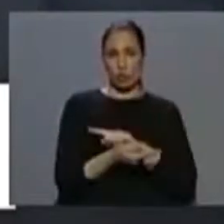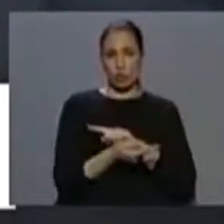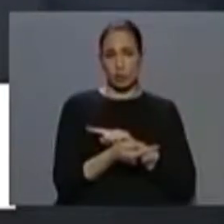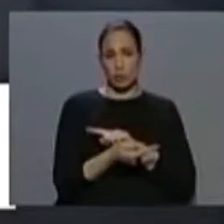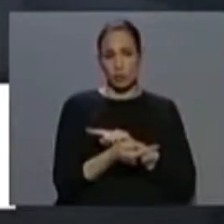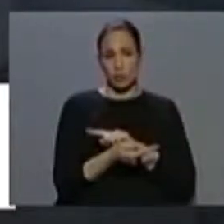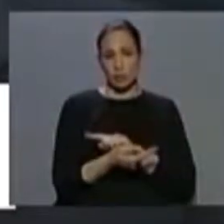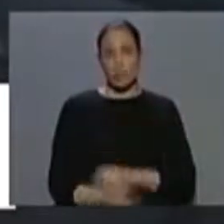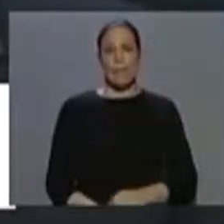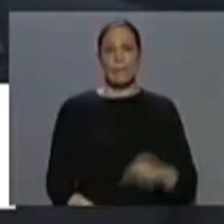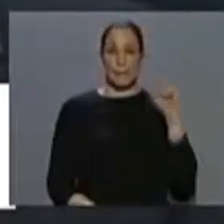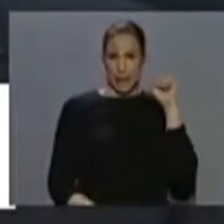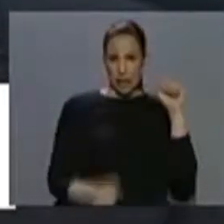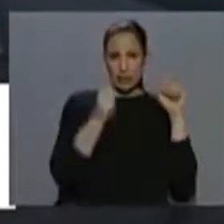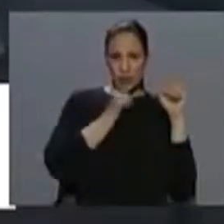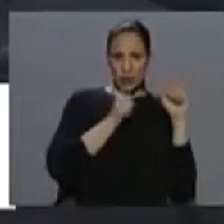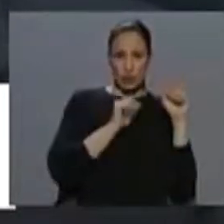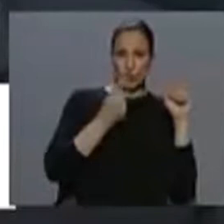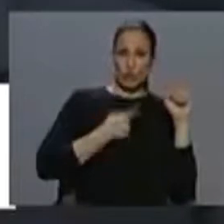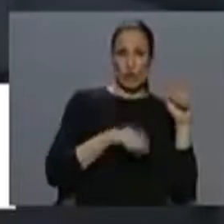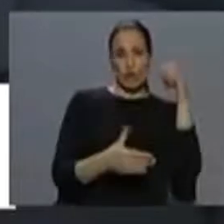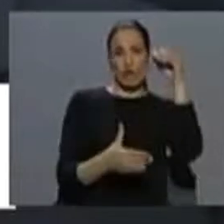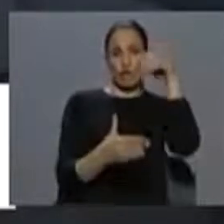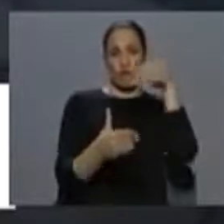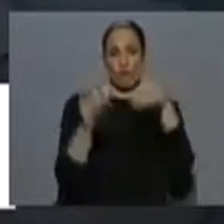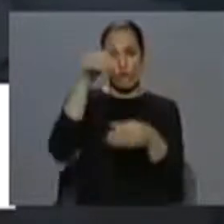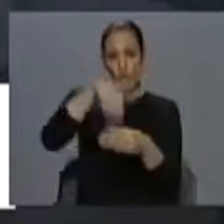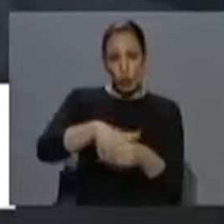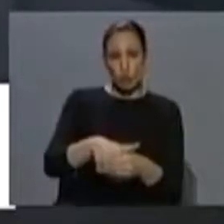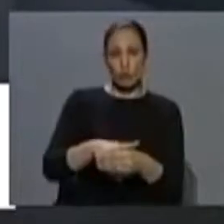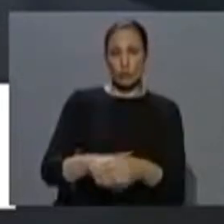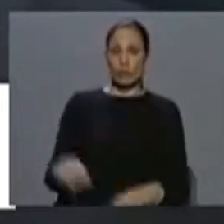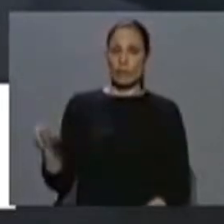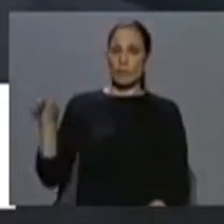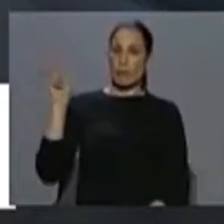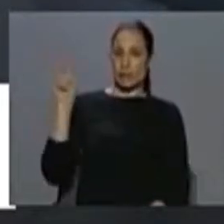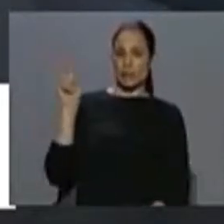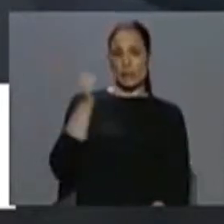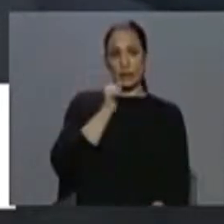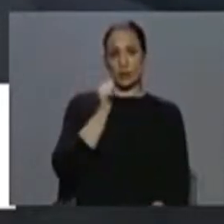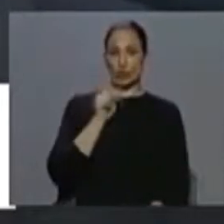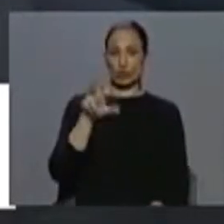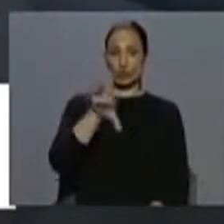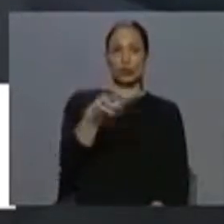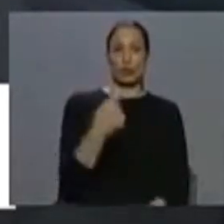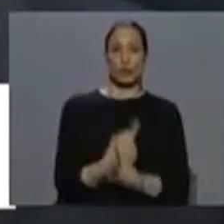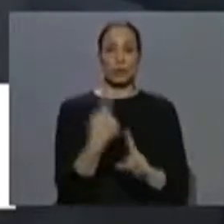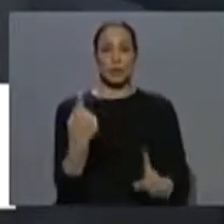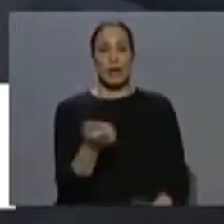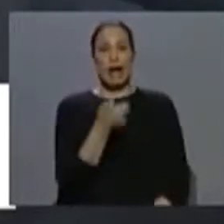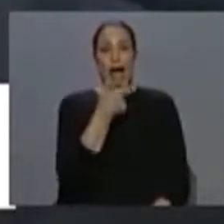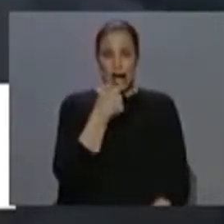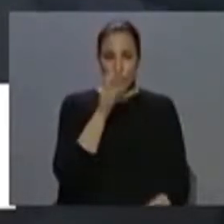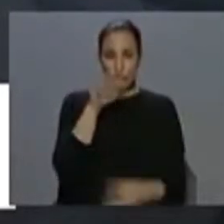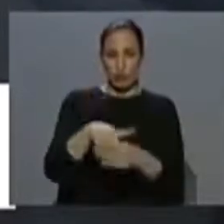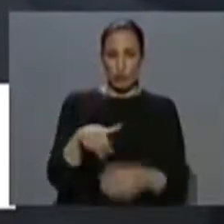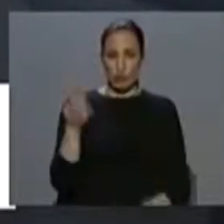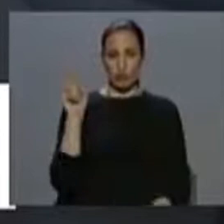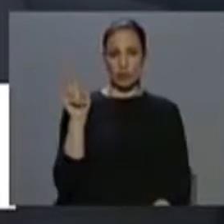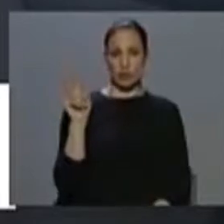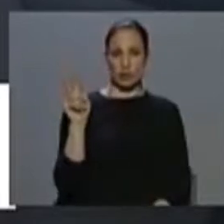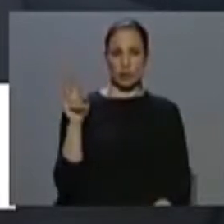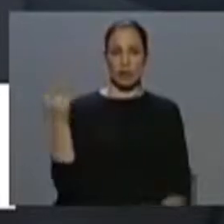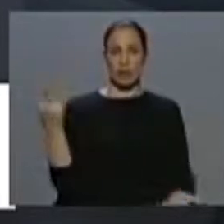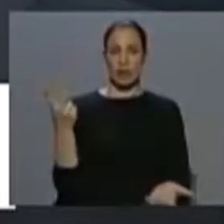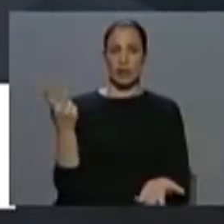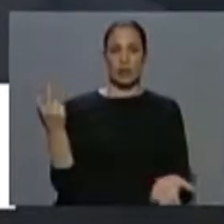PS Açores deve votar no PSD Açores para as próximas regionais, porque só assim é que conseguimos parar com esse